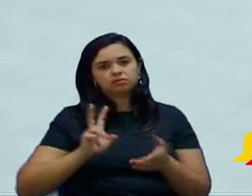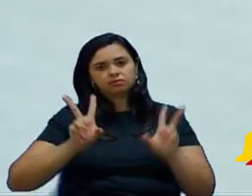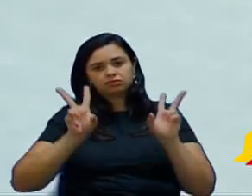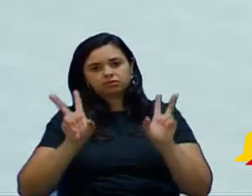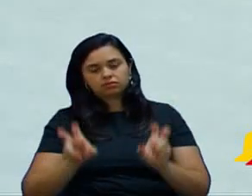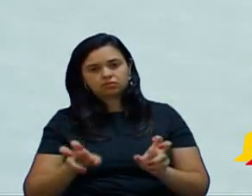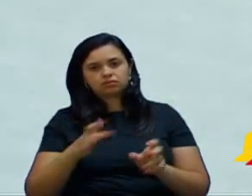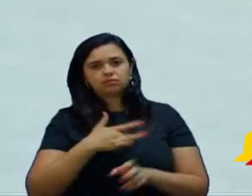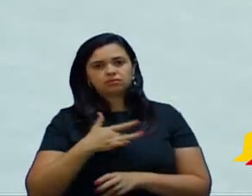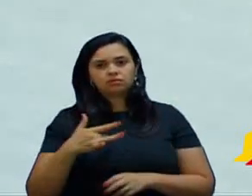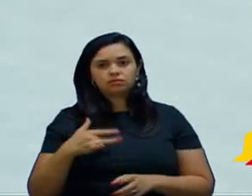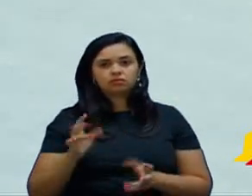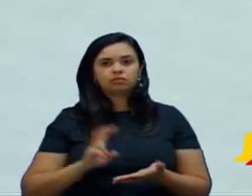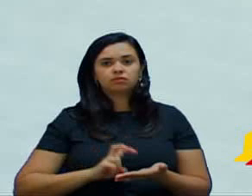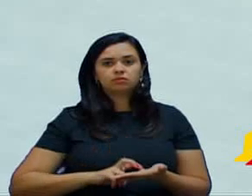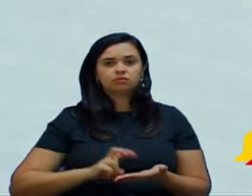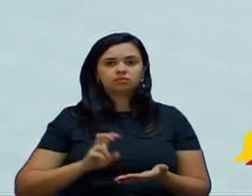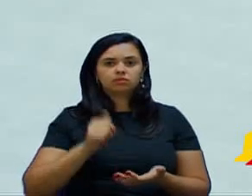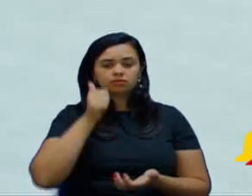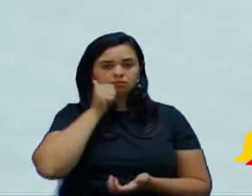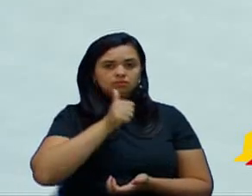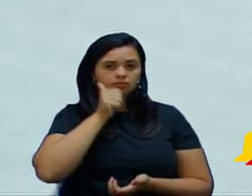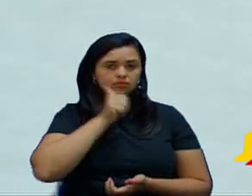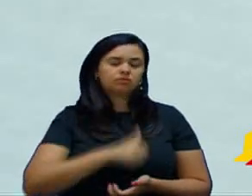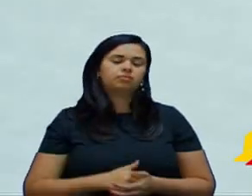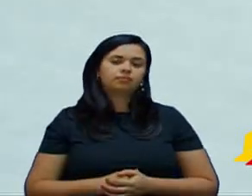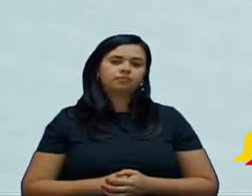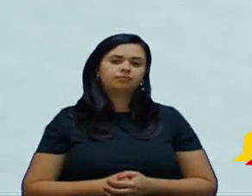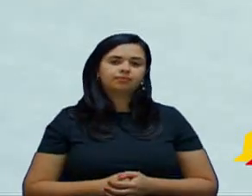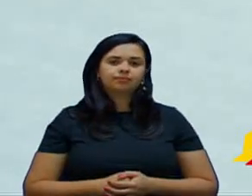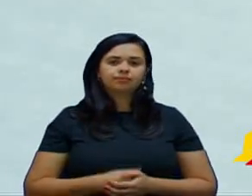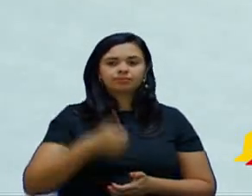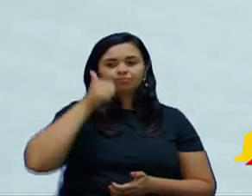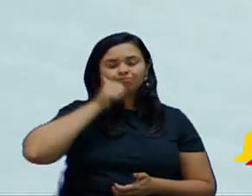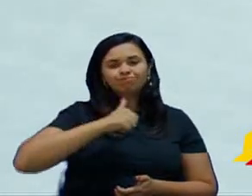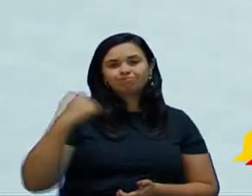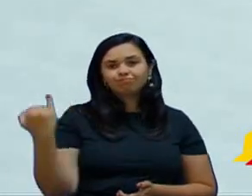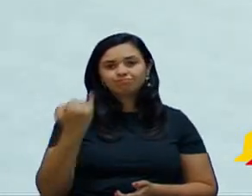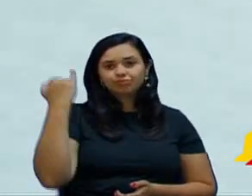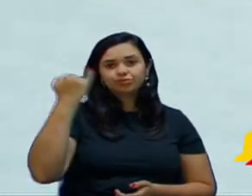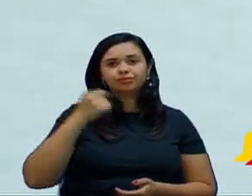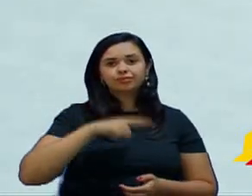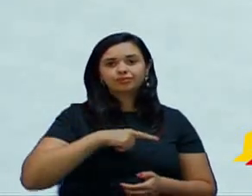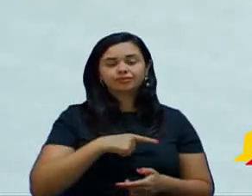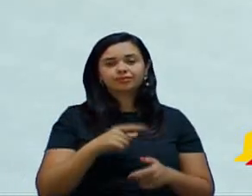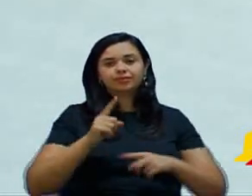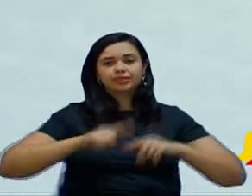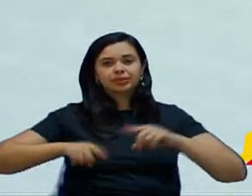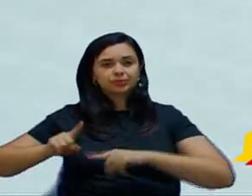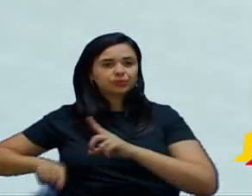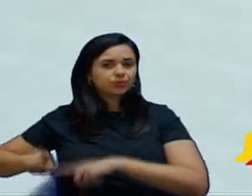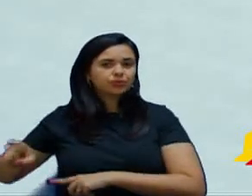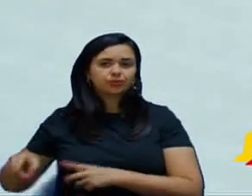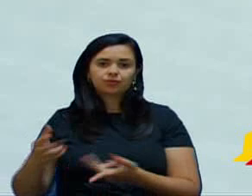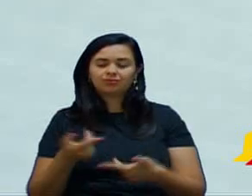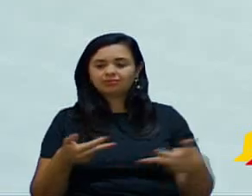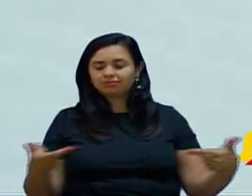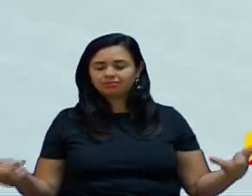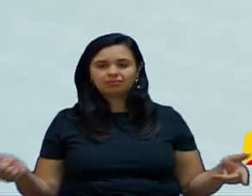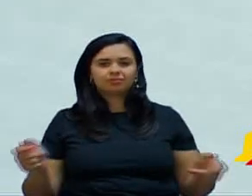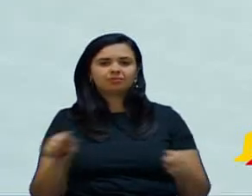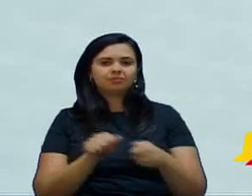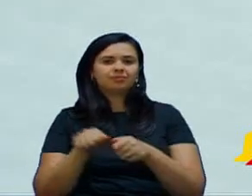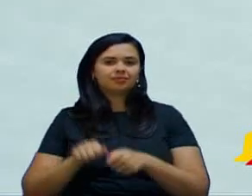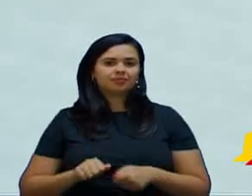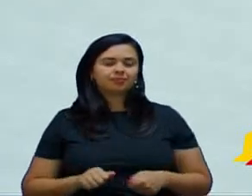sobre a saúde da mulher. A mulher ela tem um papel muito importante, ela tem muitas tarefas para fazer, mas, para isso acontecer, para